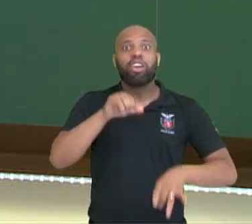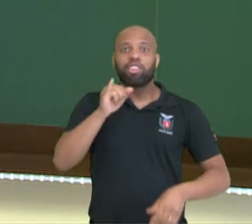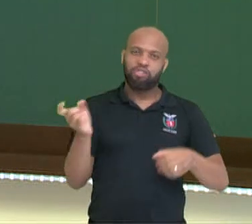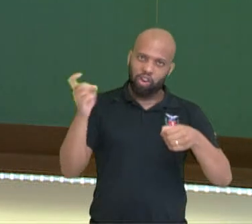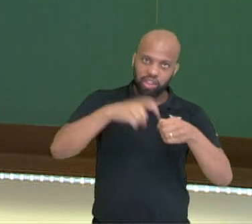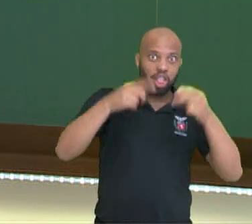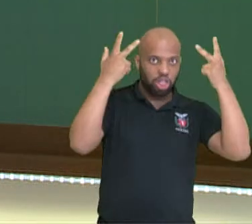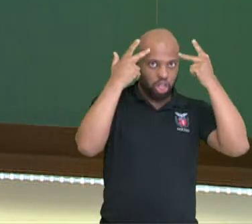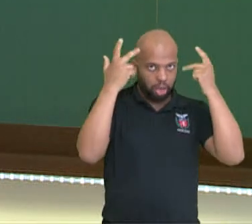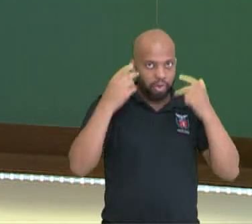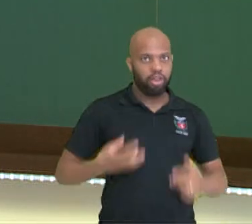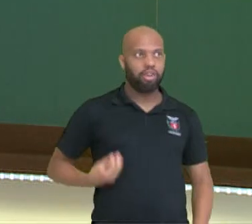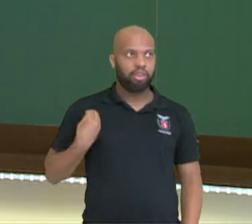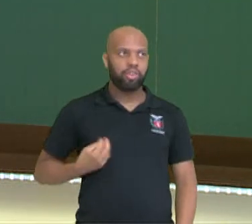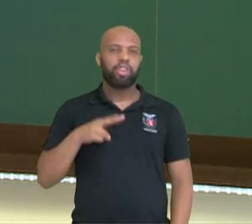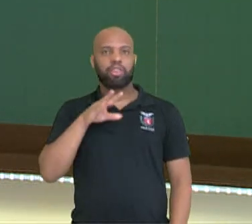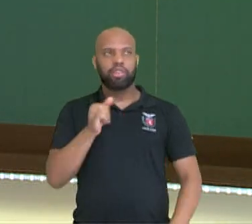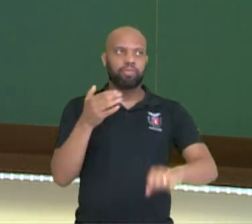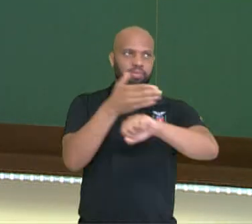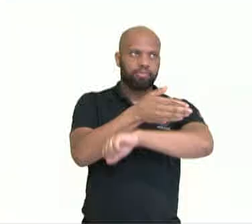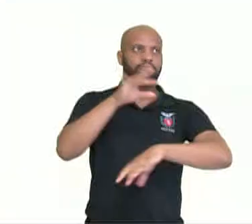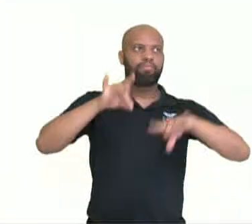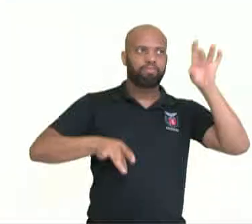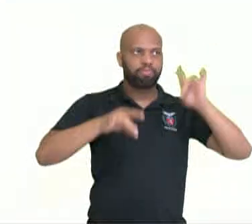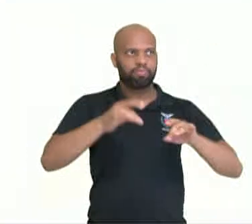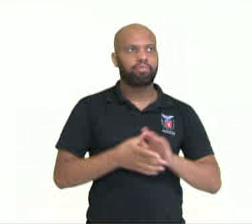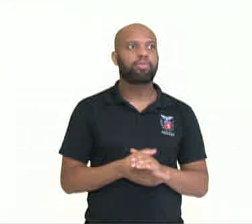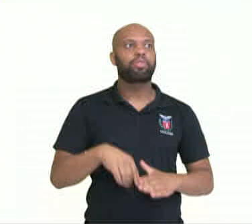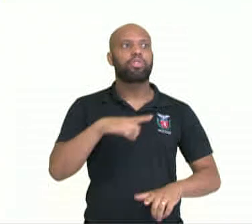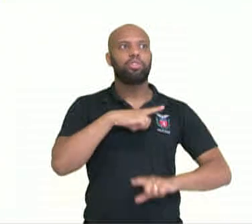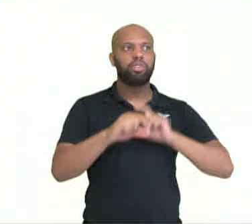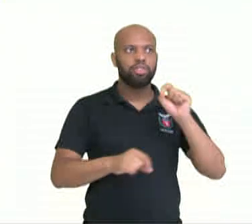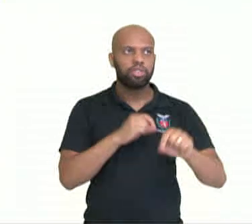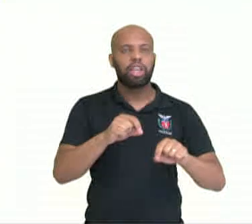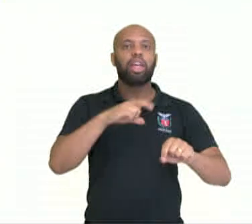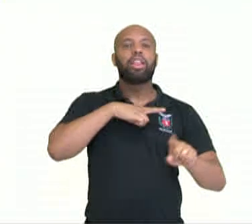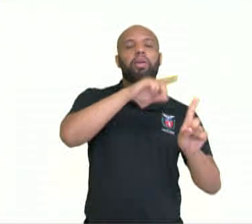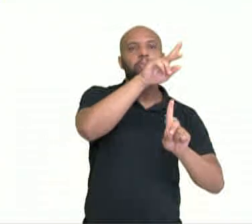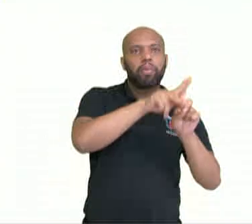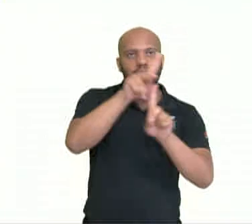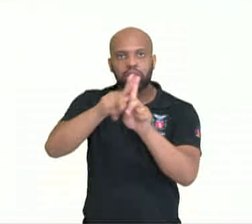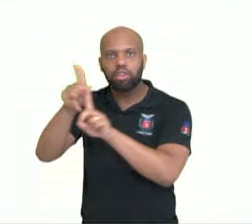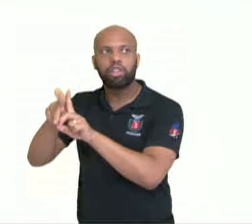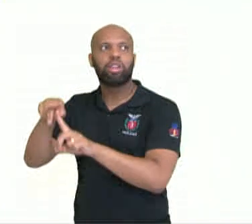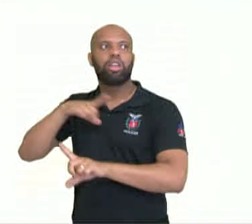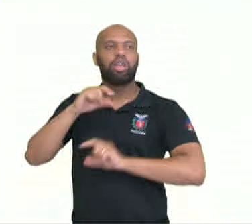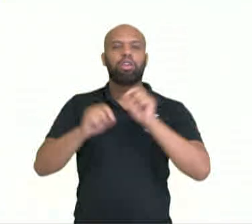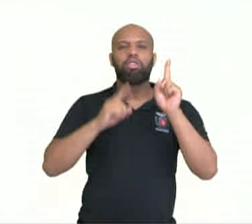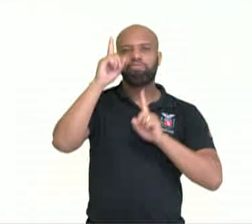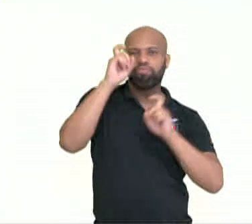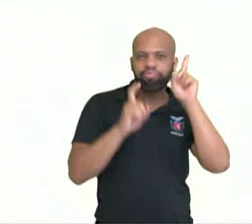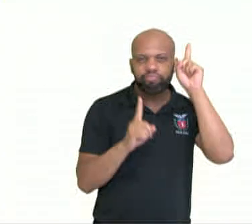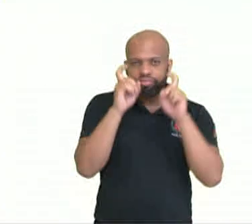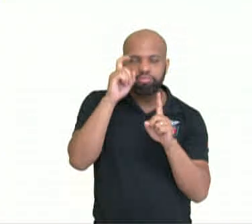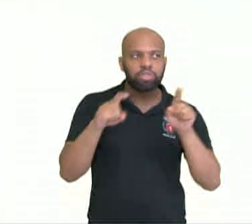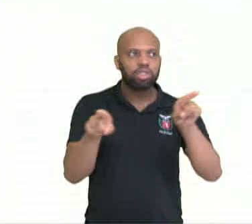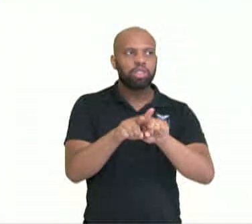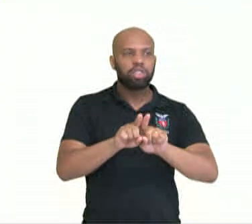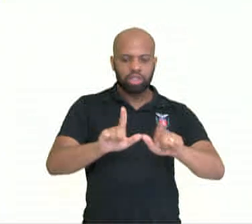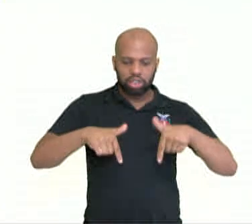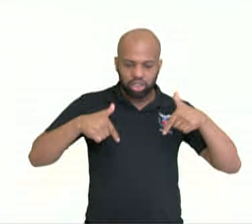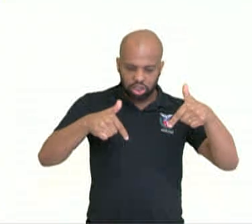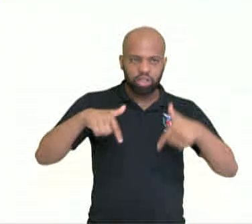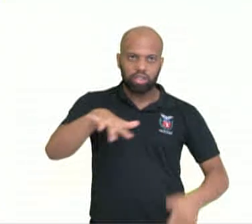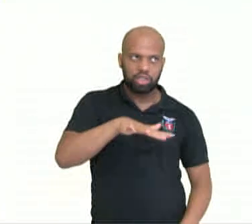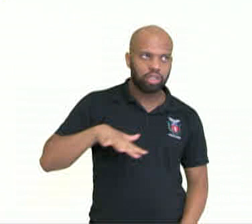né? Elementos formais, personagens, expressões corporais, vocais, gestuais, faciais, ação e